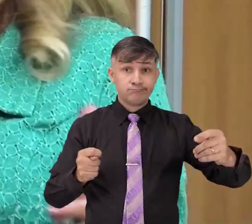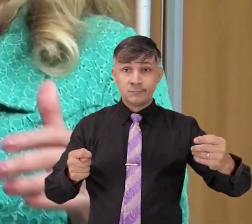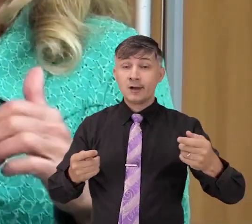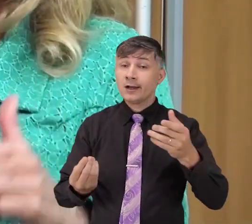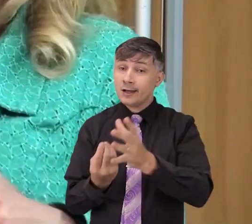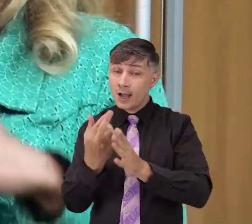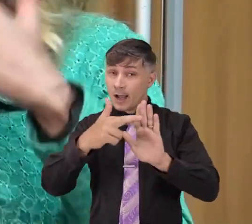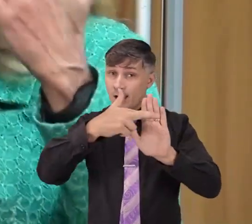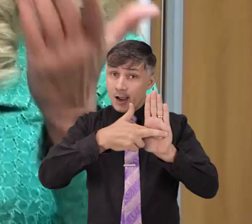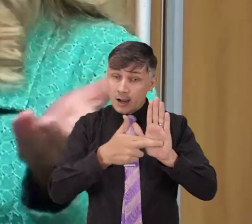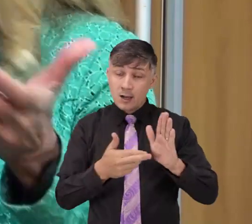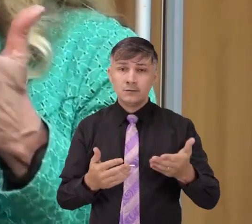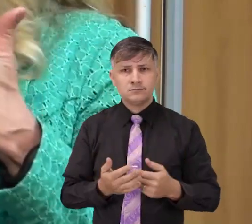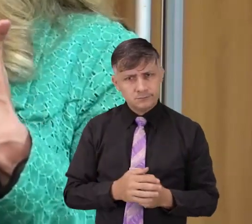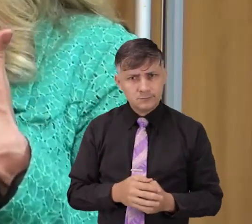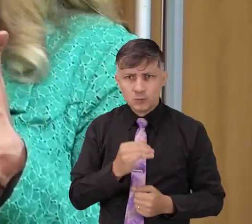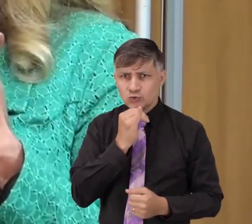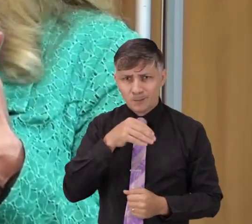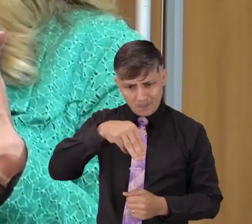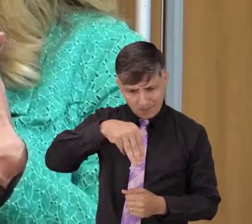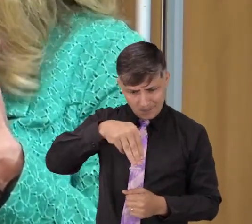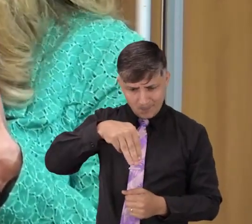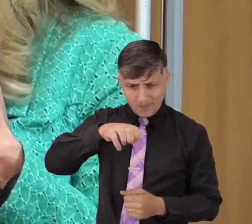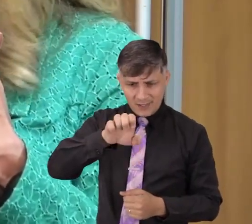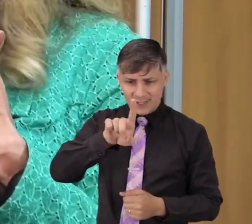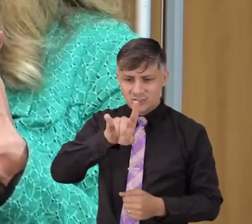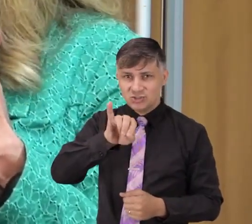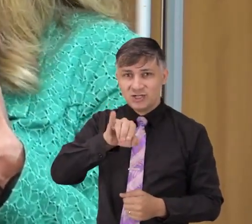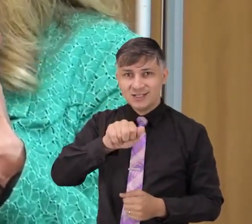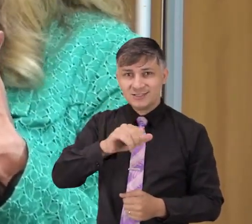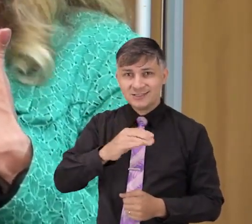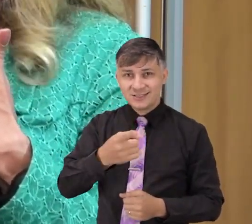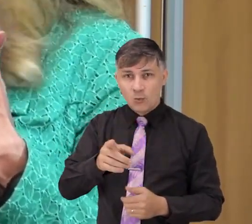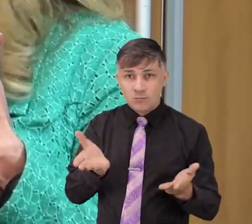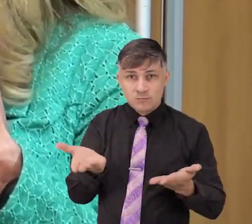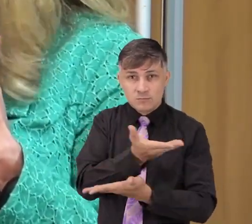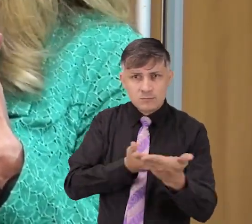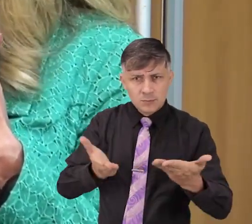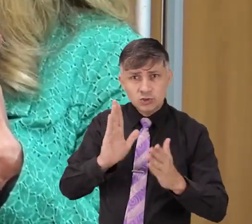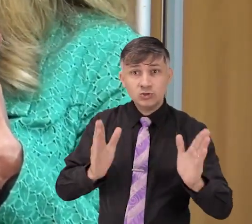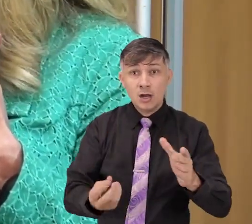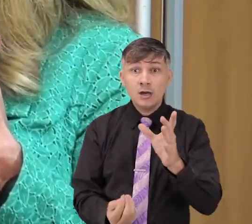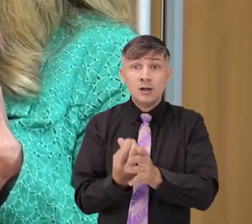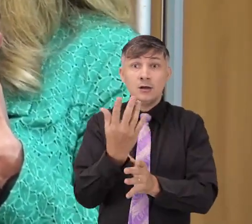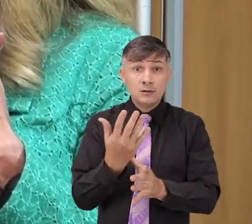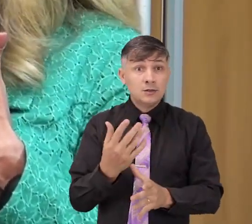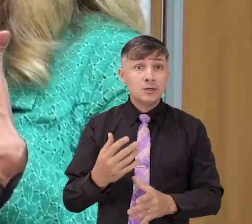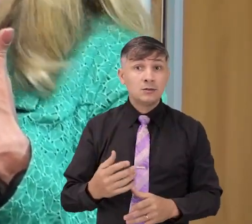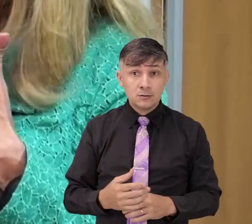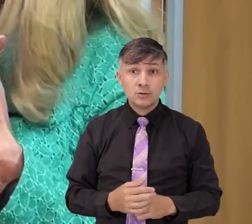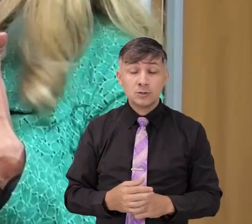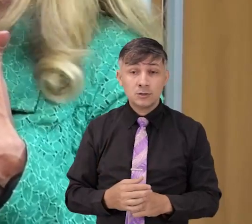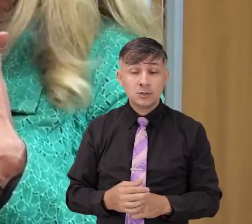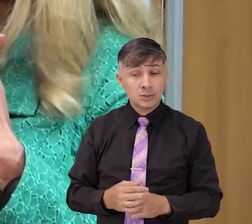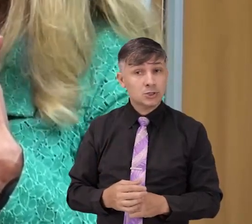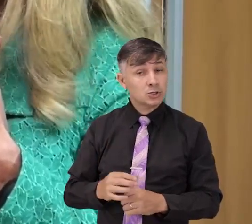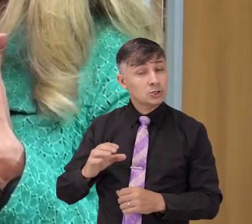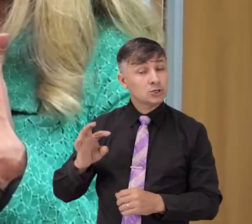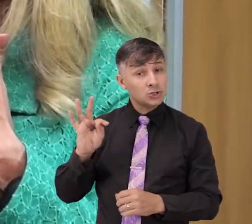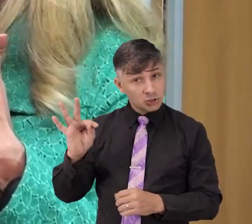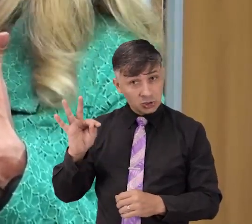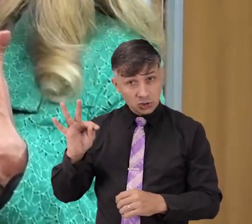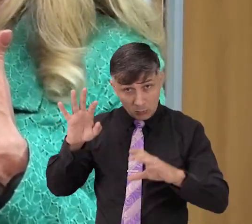Né? Mediação foi uma coisa, por exemplo, que surgiu como uma ideia do próprio Tribunal do Trabalho. Depois veio a